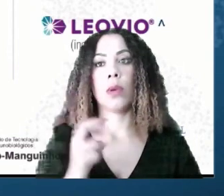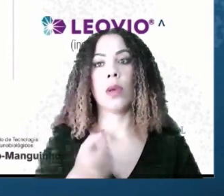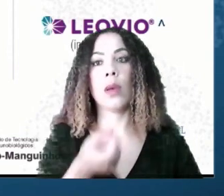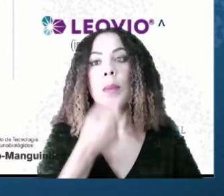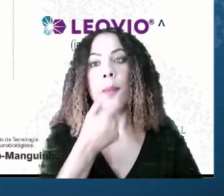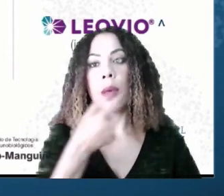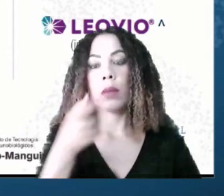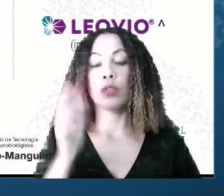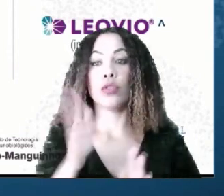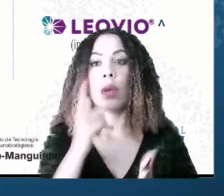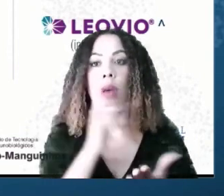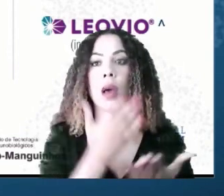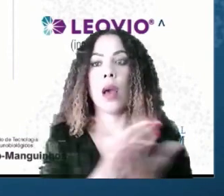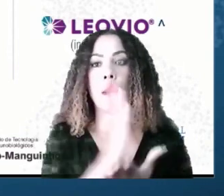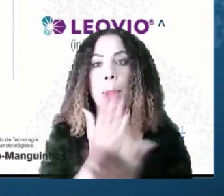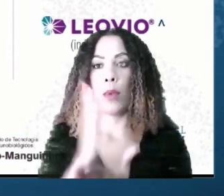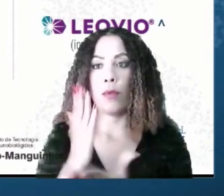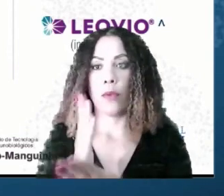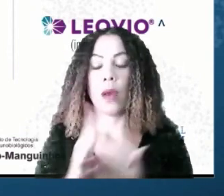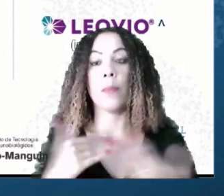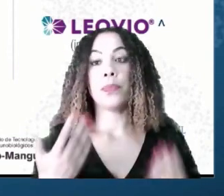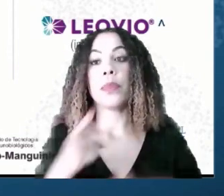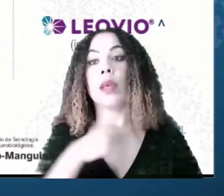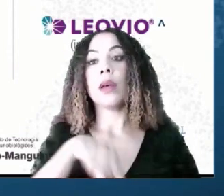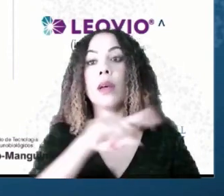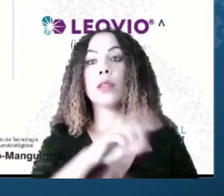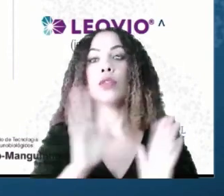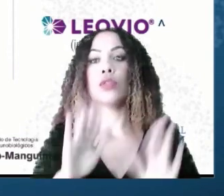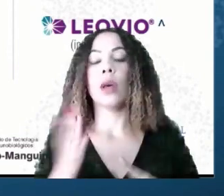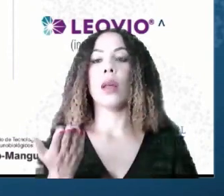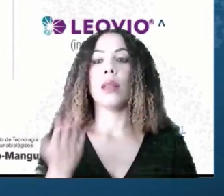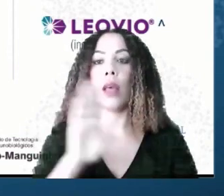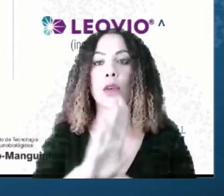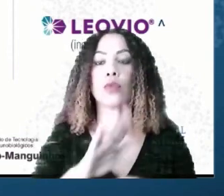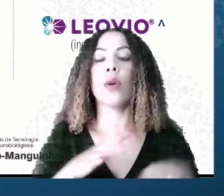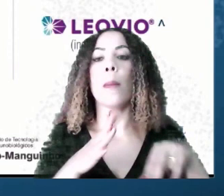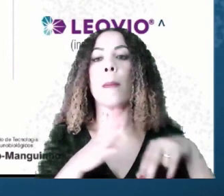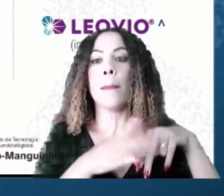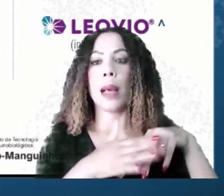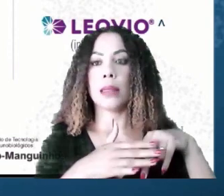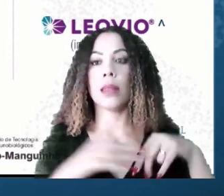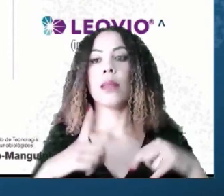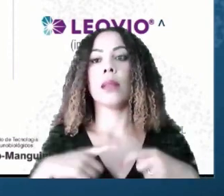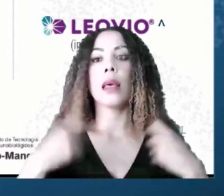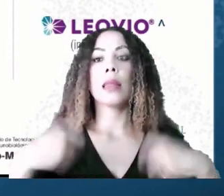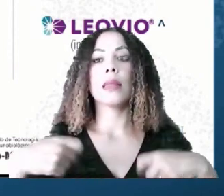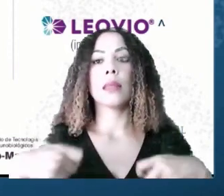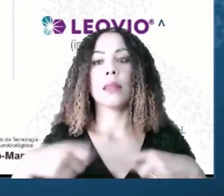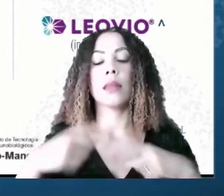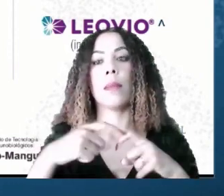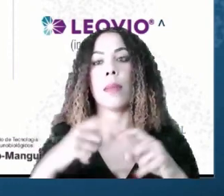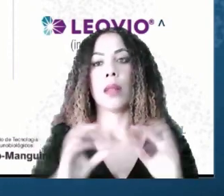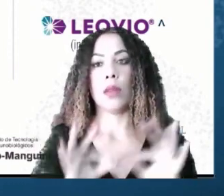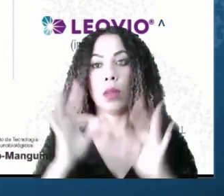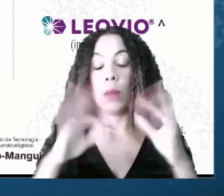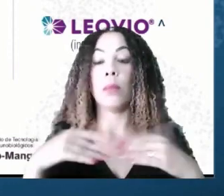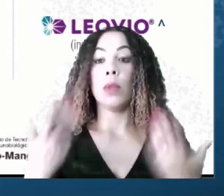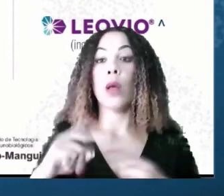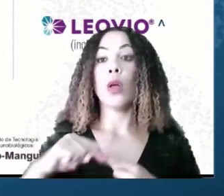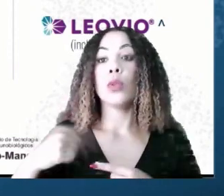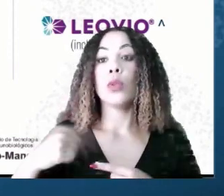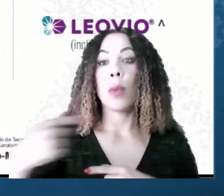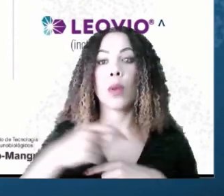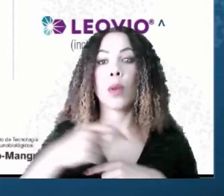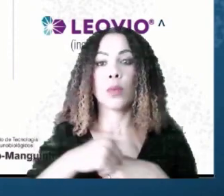medicamentos aprovados, então eles estão já ajudando a pacientes com necessidades médicas. Então, nos próximos minutos, eu